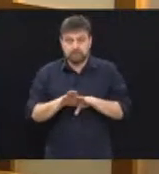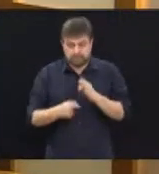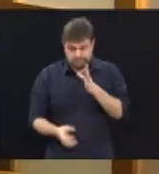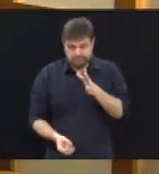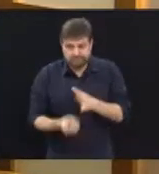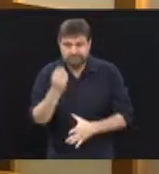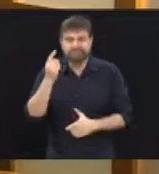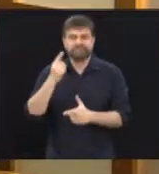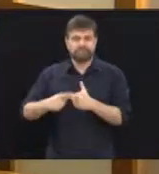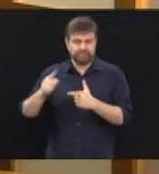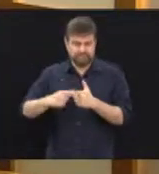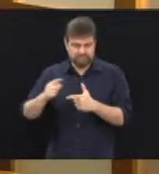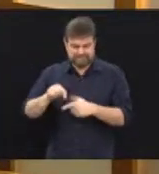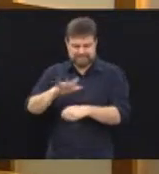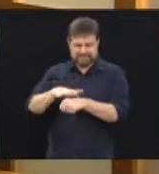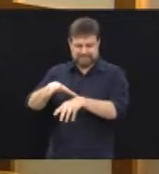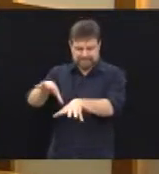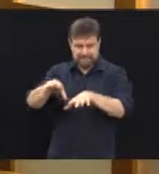letais.